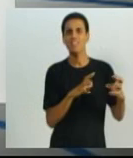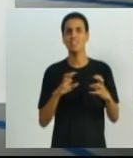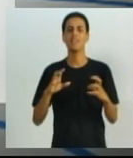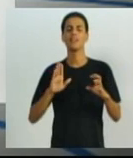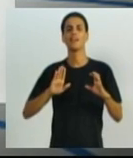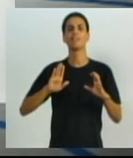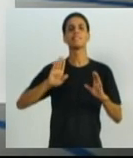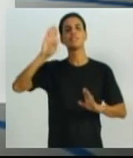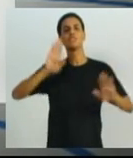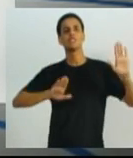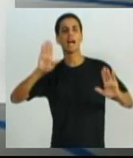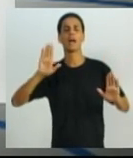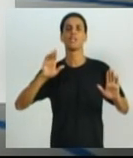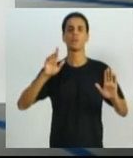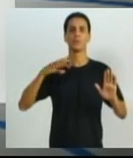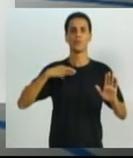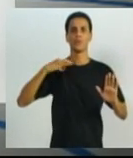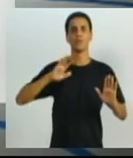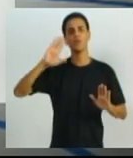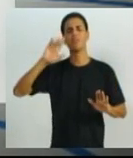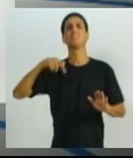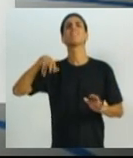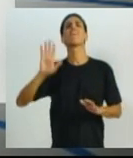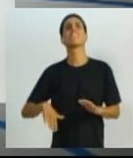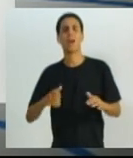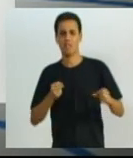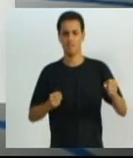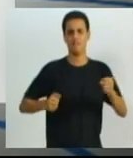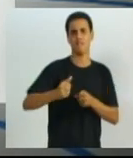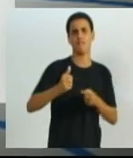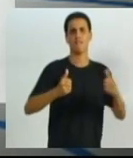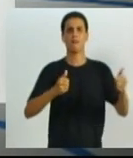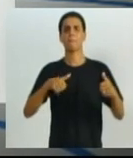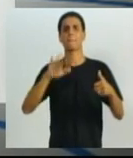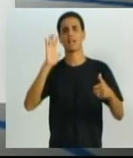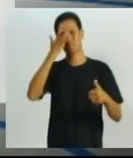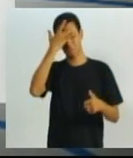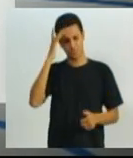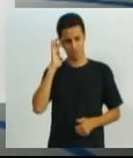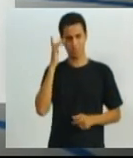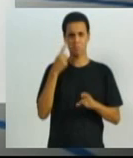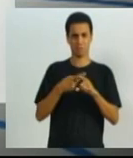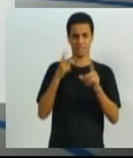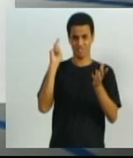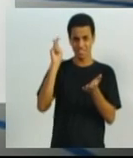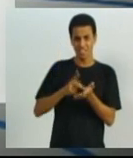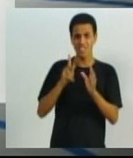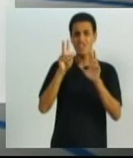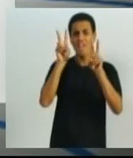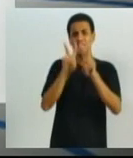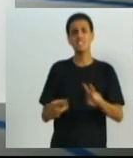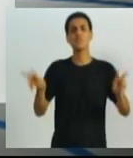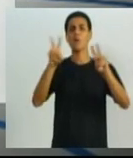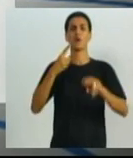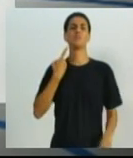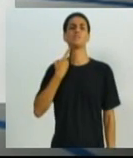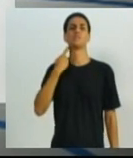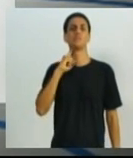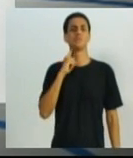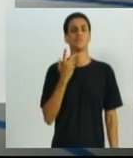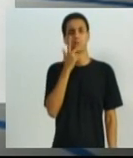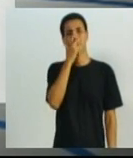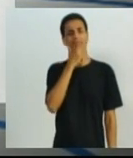briga de candidato. Né? Que é uma poluição visual, polui visualmente a cidade, e é algo